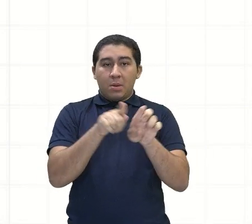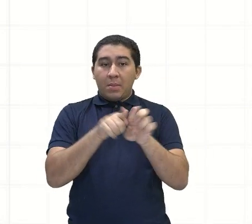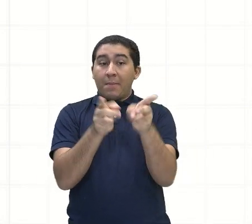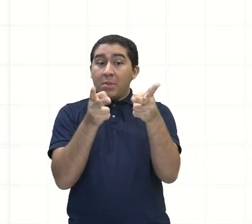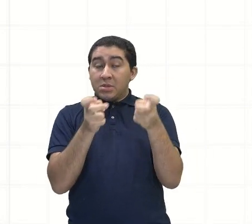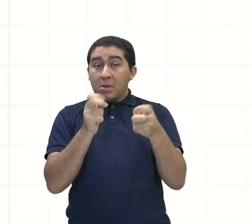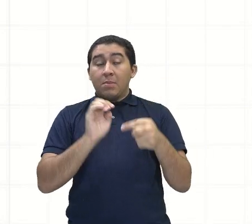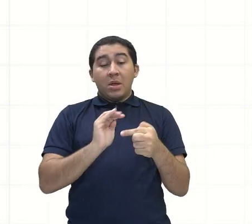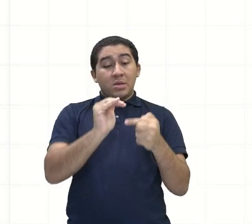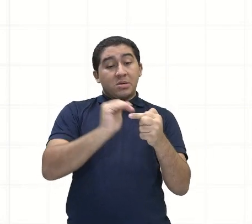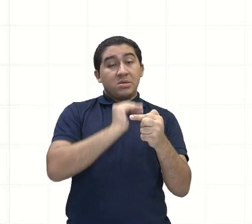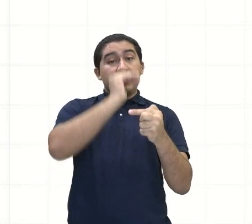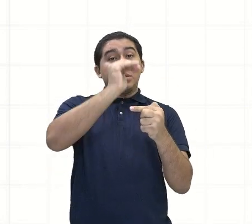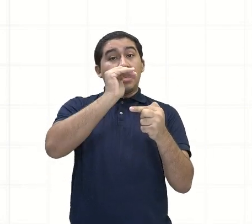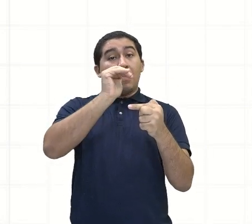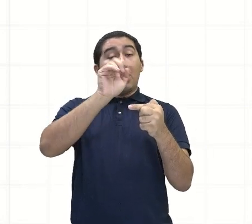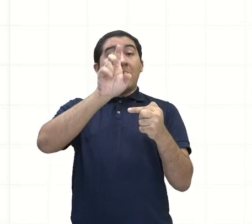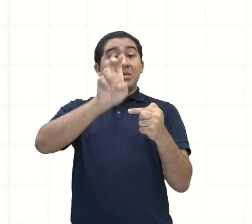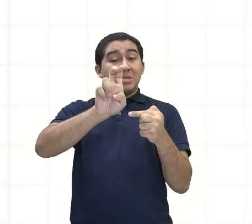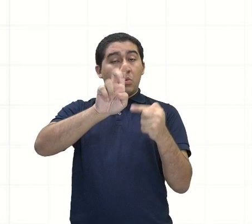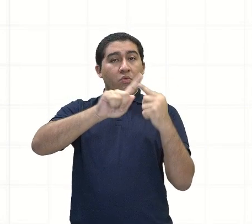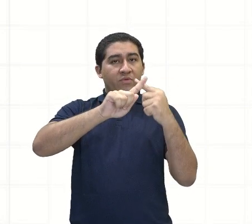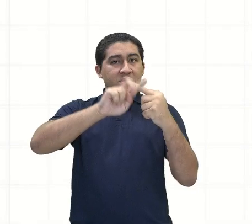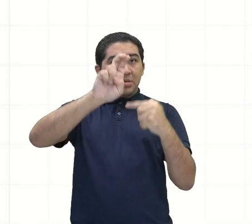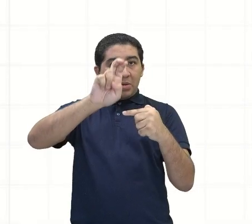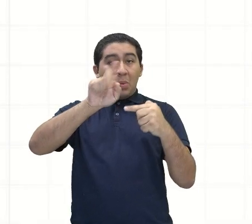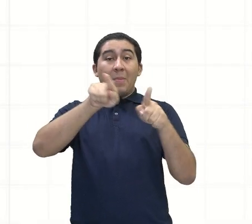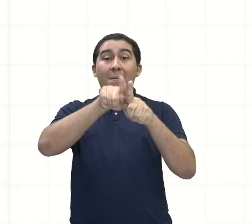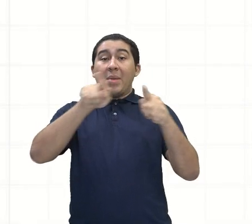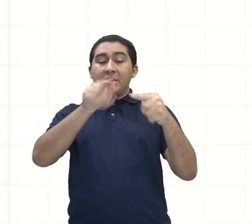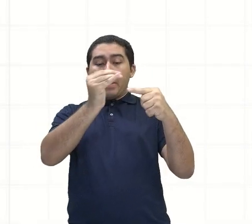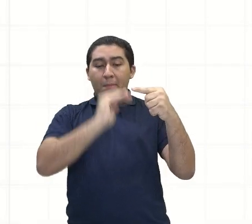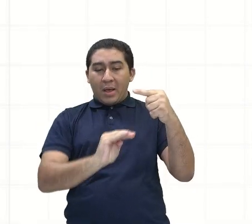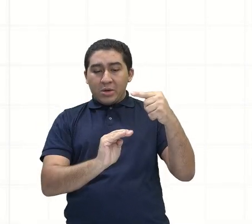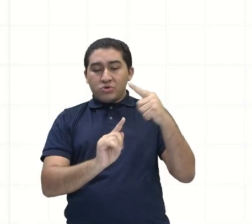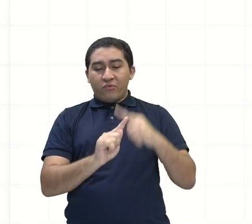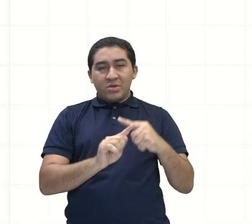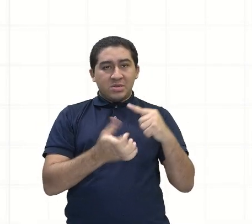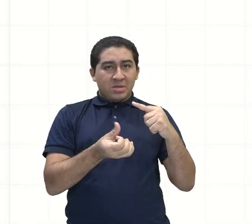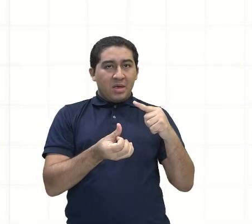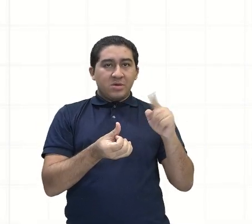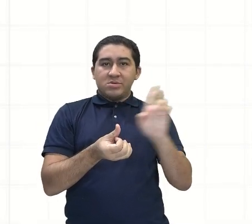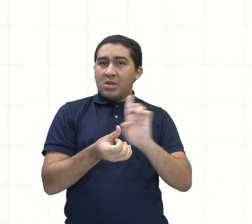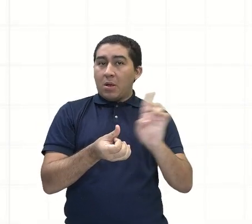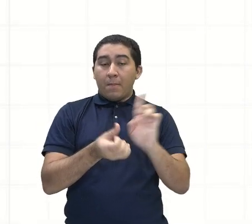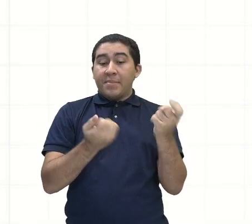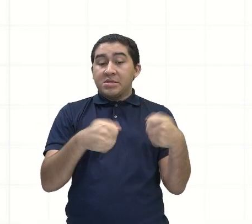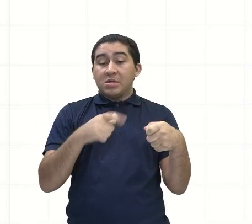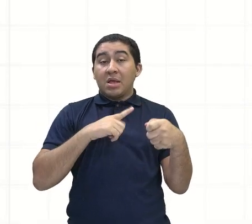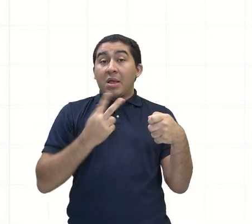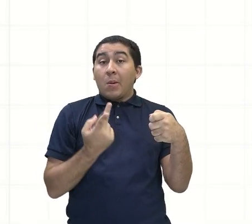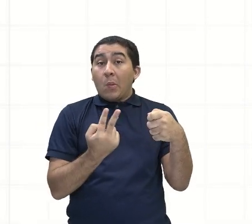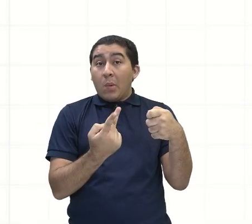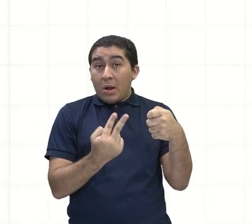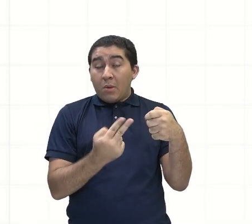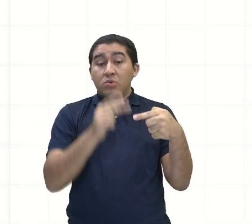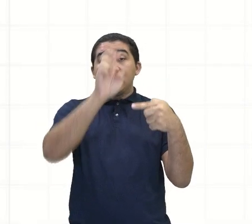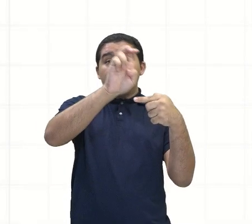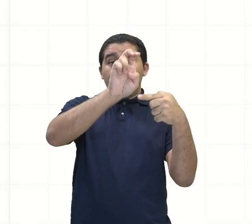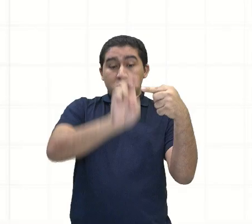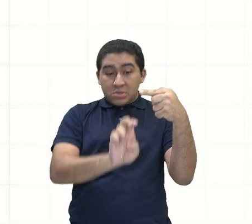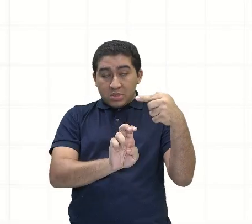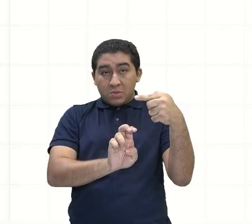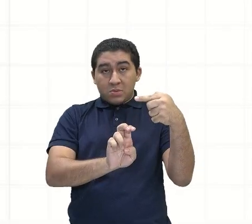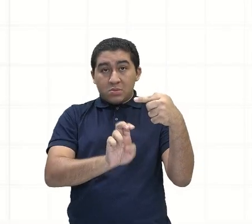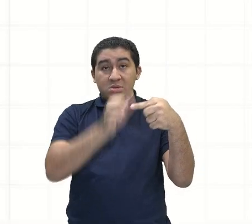na parte de cima da fração, mas eu não poderia multiplicar por 6, por exemplo, na parte de baixo, tá? Tem que ser sempre pelo mesmo número.